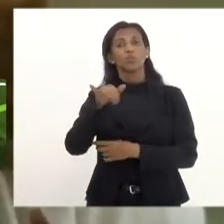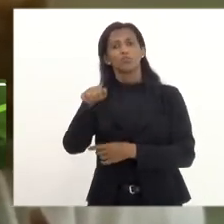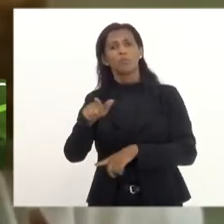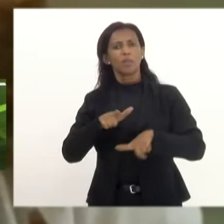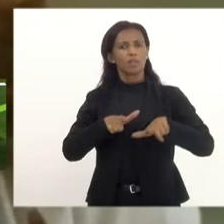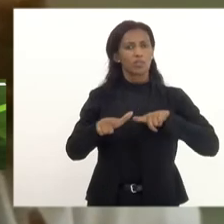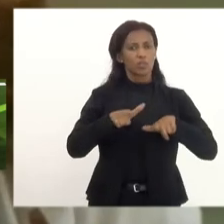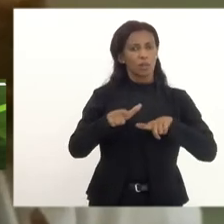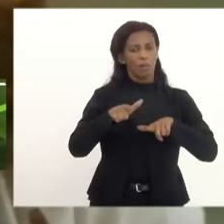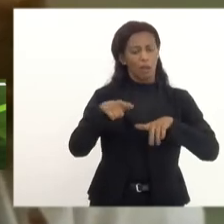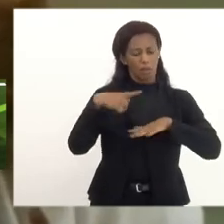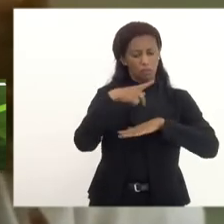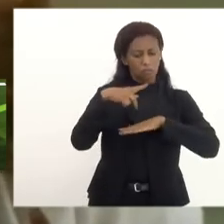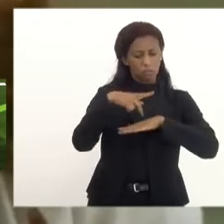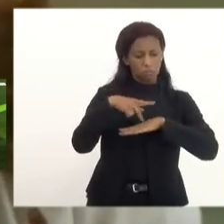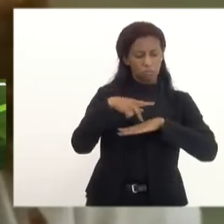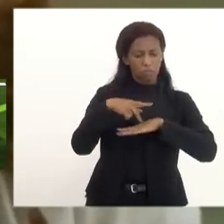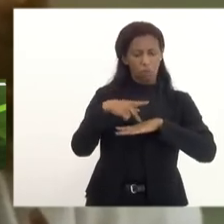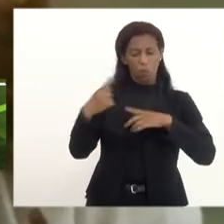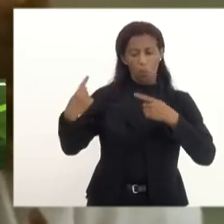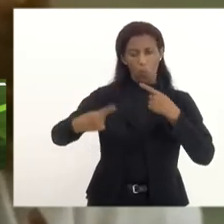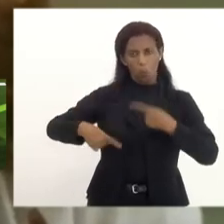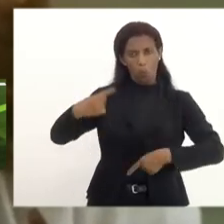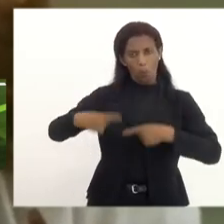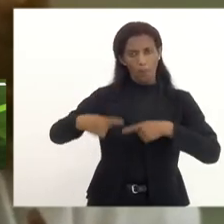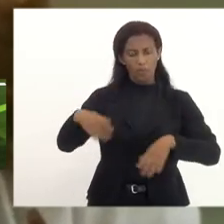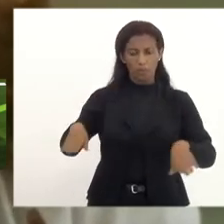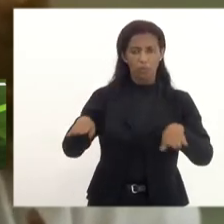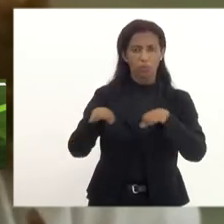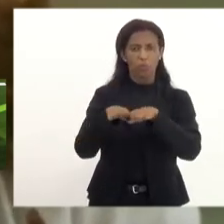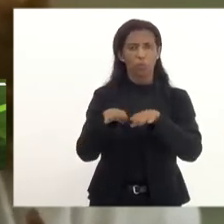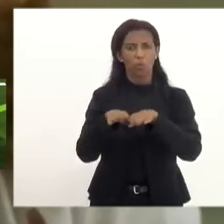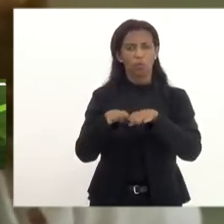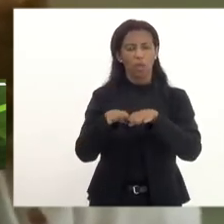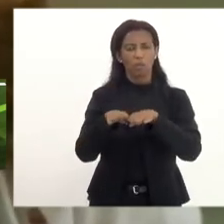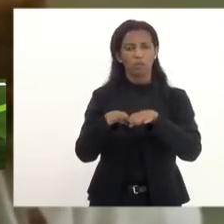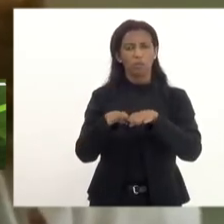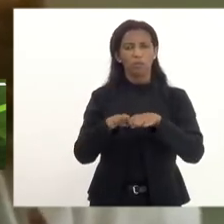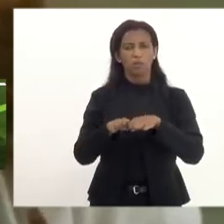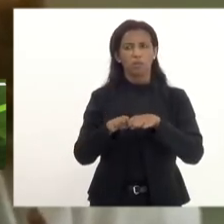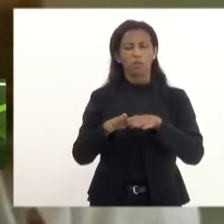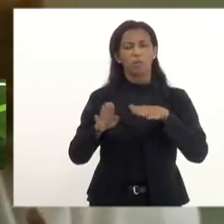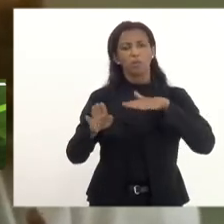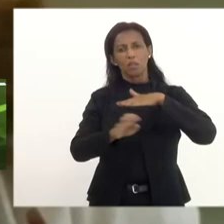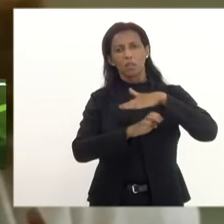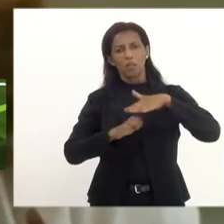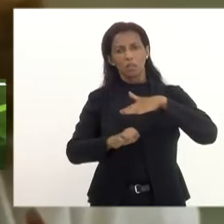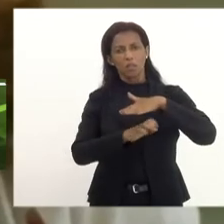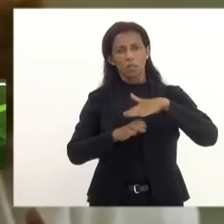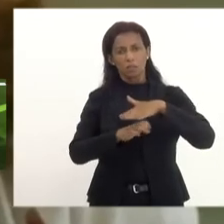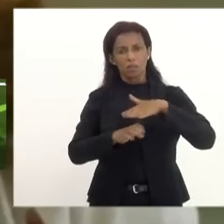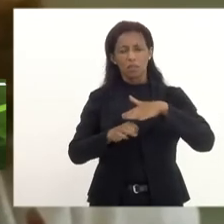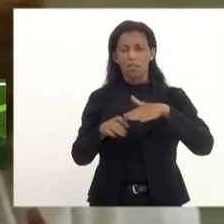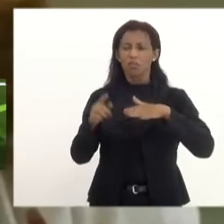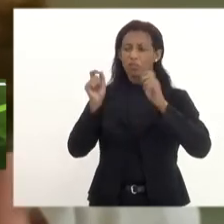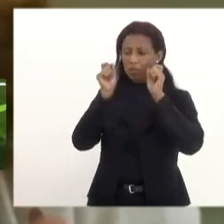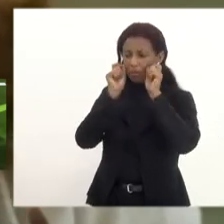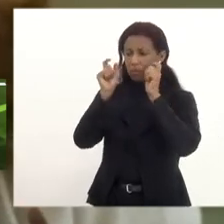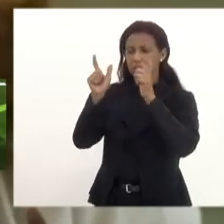serviços nacionais competirão em igualdade de condições, que as empresas serão